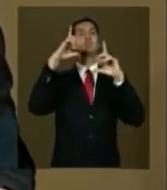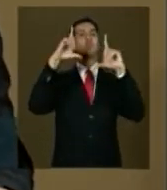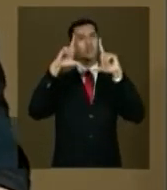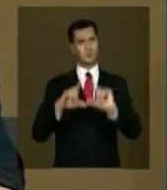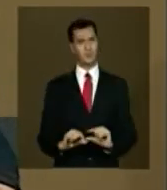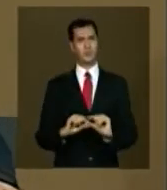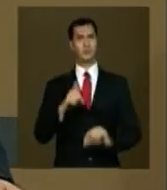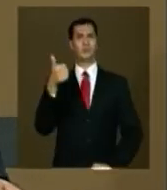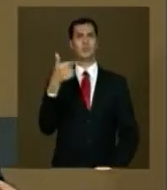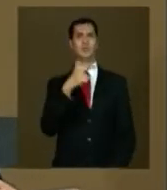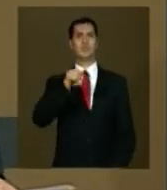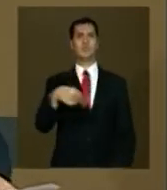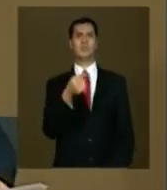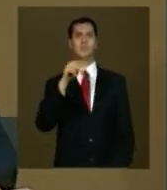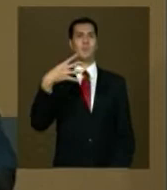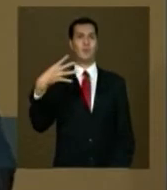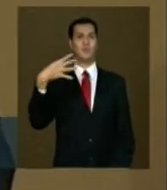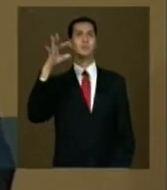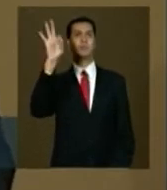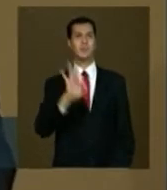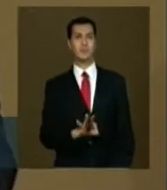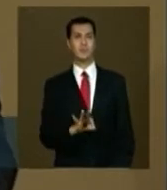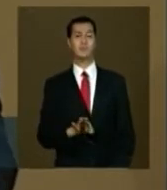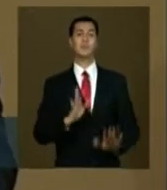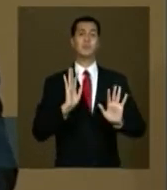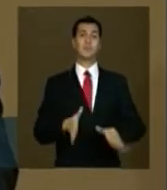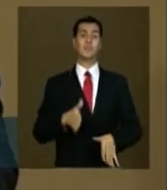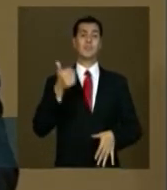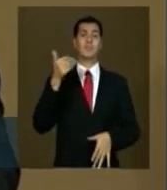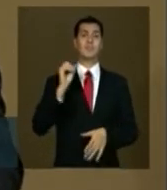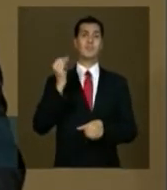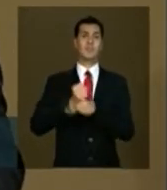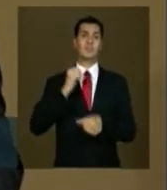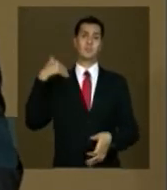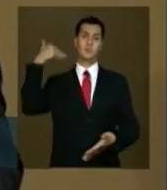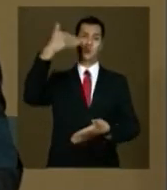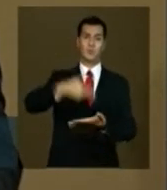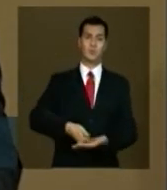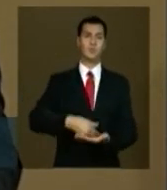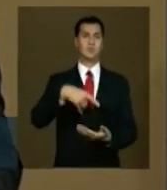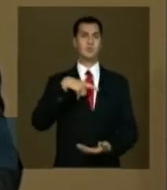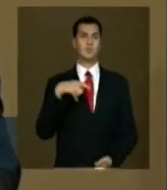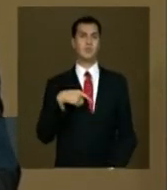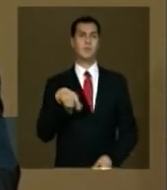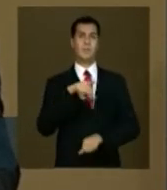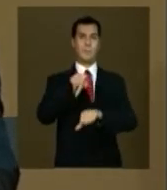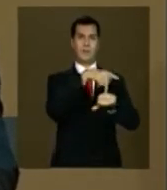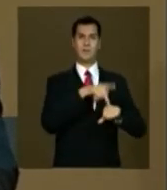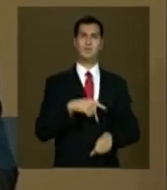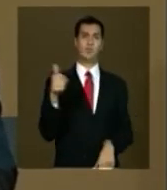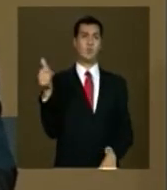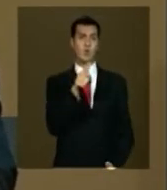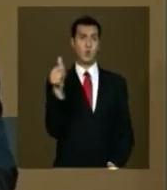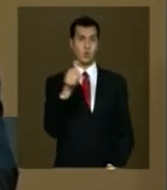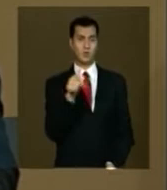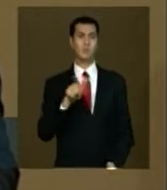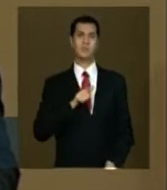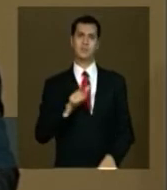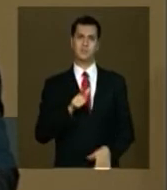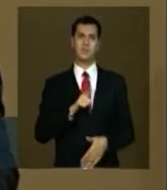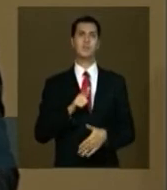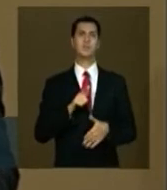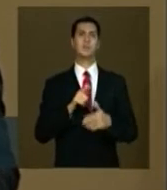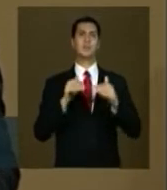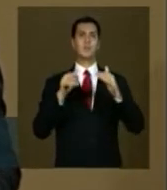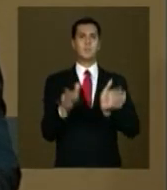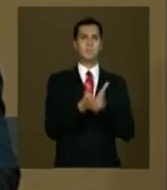do 99 e na última década 11 países da região registraram melhoria distributiva em seus níveis de